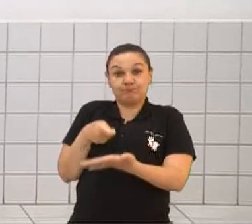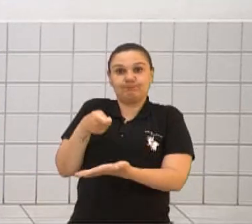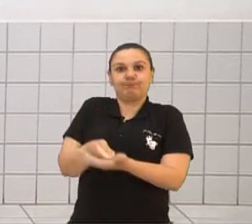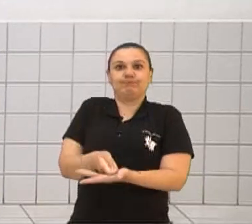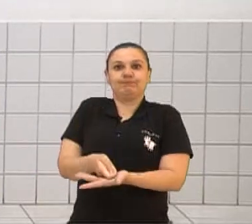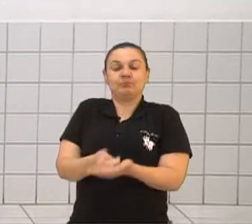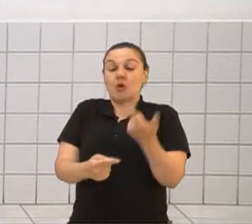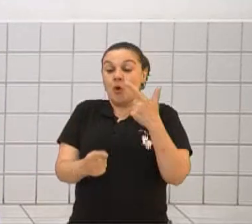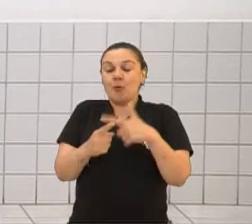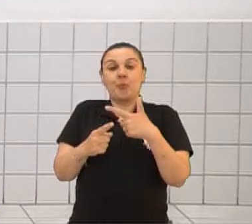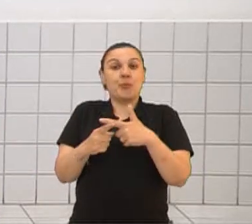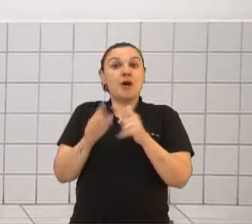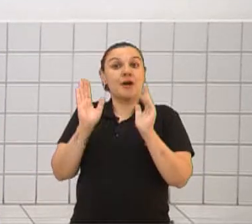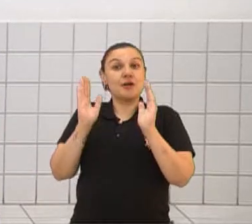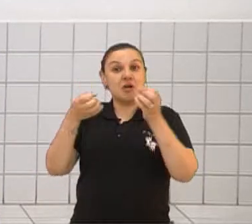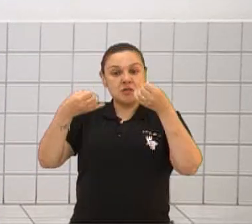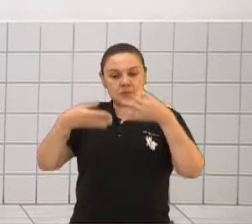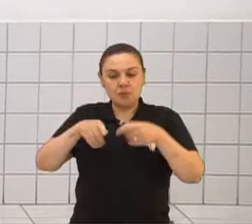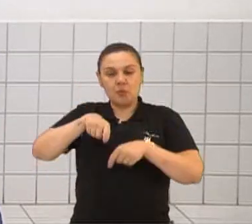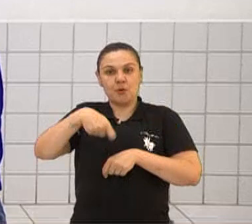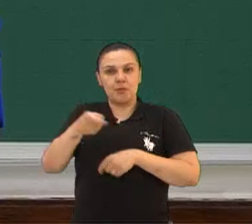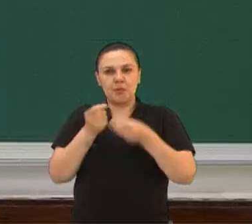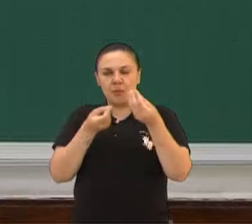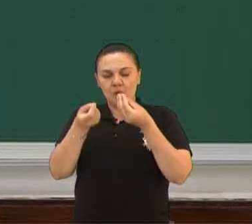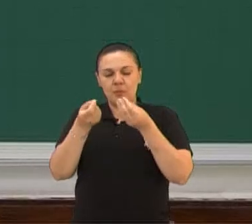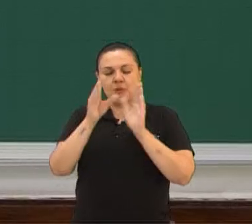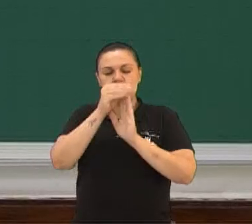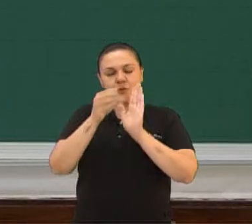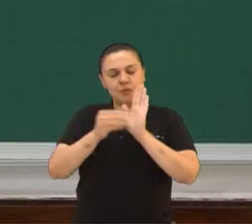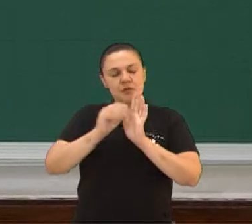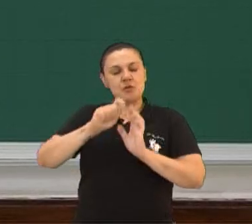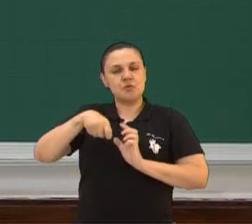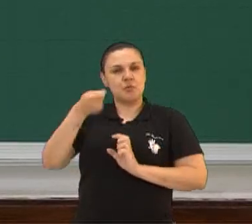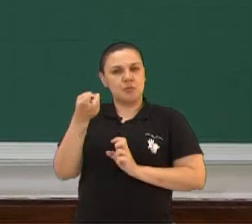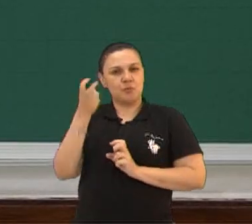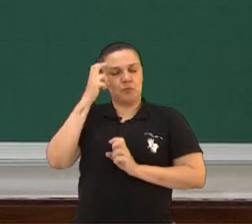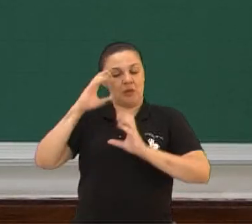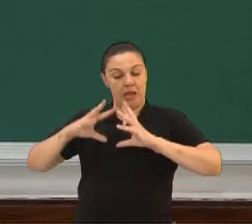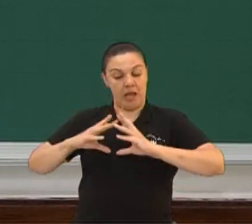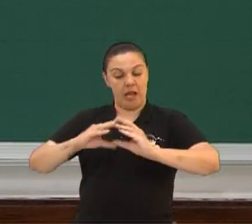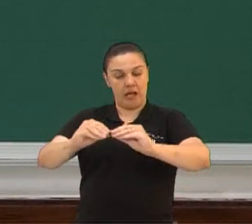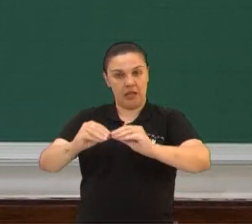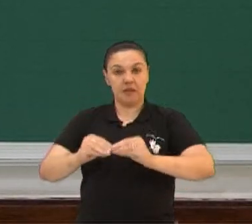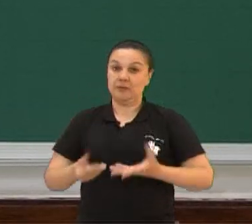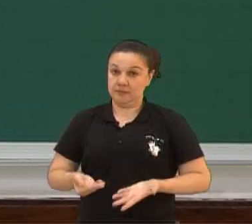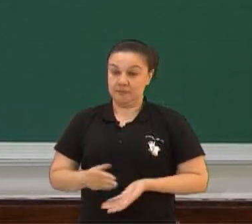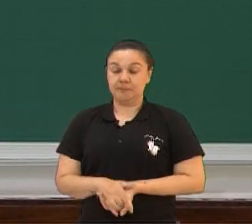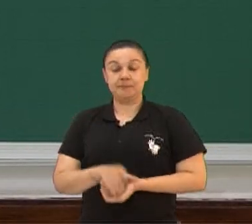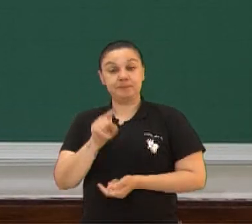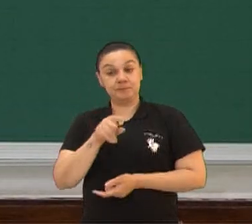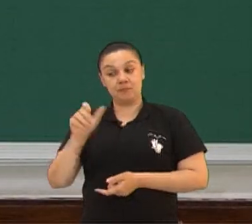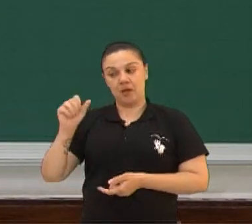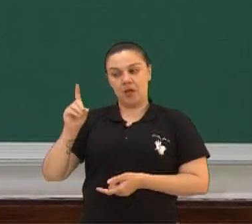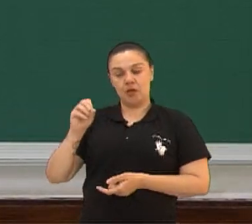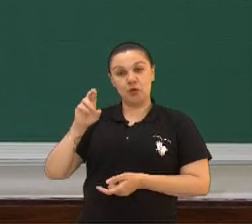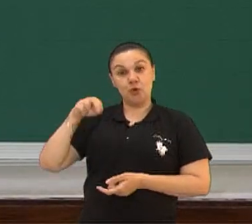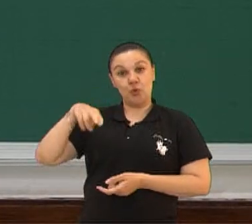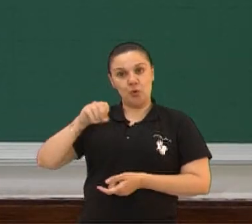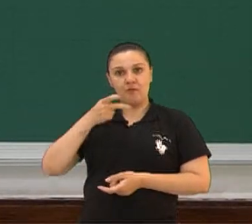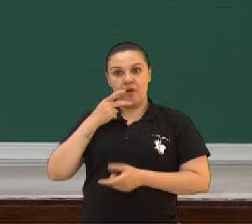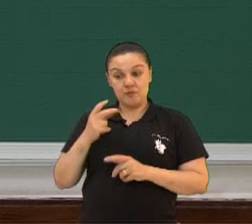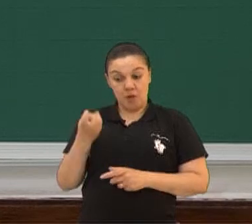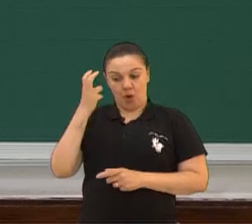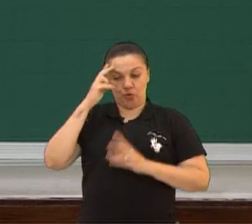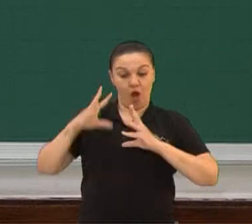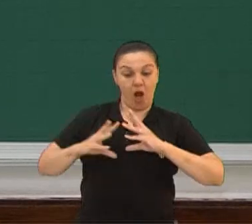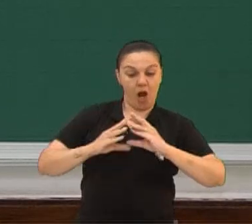né? Porque nós acabamos, né, de explicar esse conceito de cultura de massa. E esse era justamente o que Adorno defendia, que a cultura de